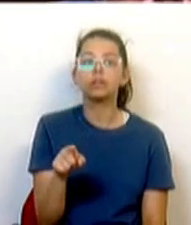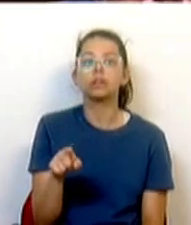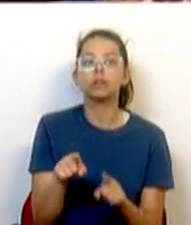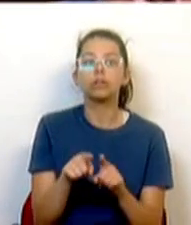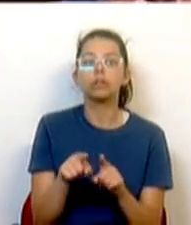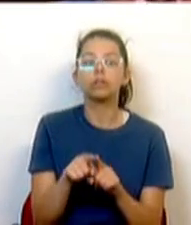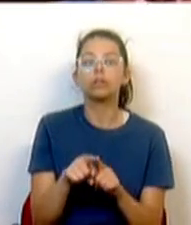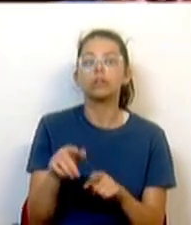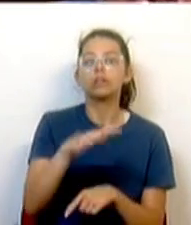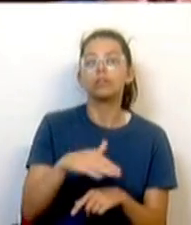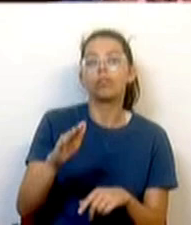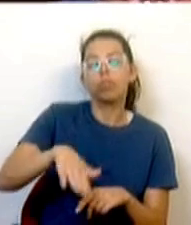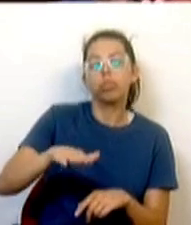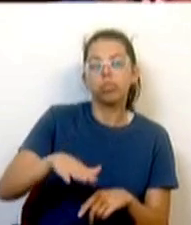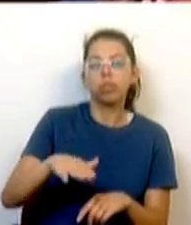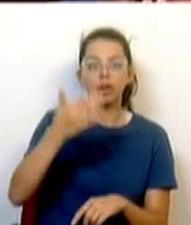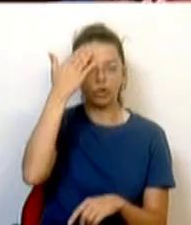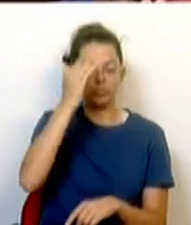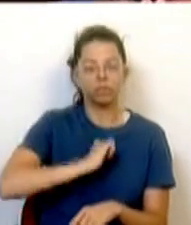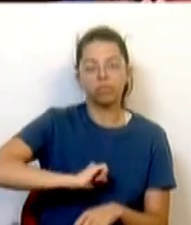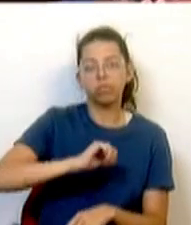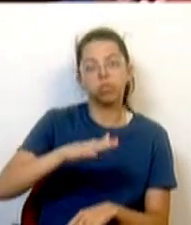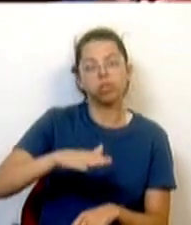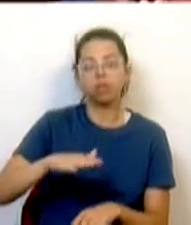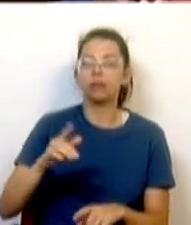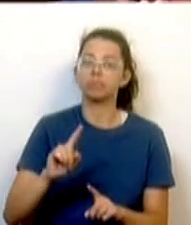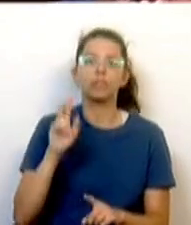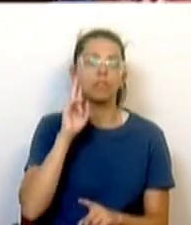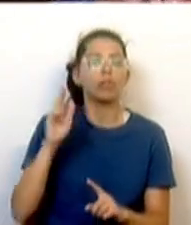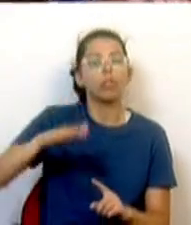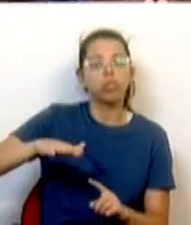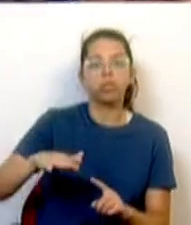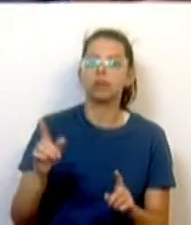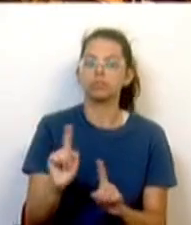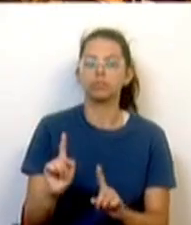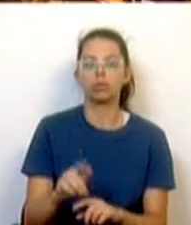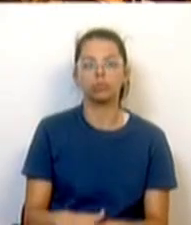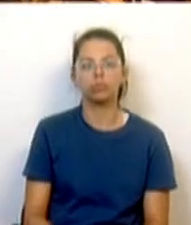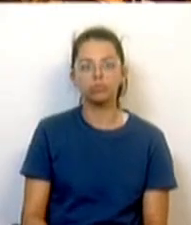a região, minimizando as nossas competências e, essencialmente, desvalorizando a nossa autonomia.